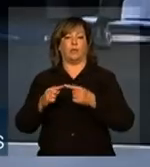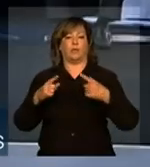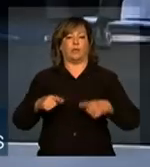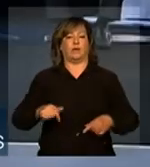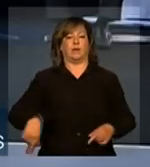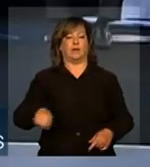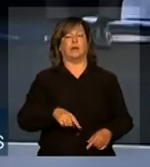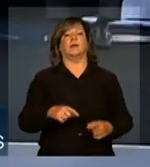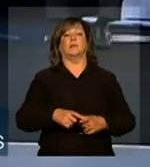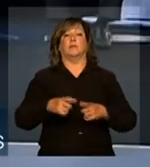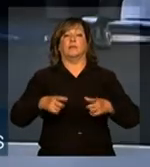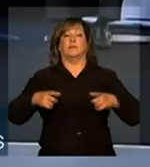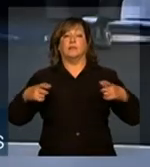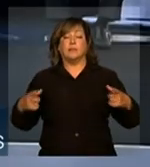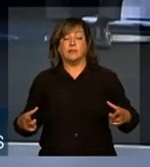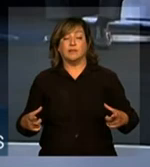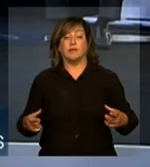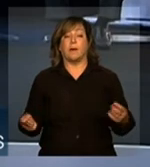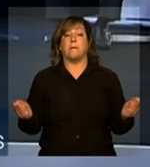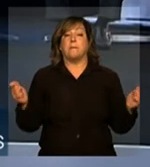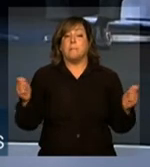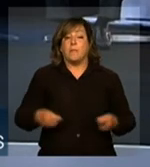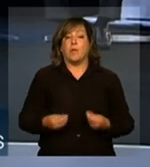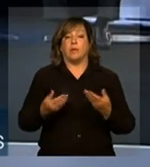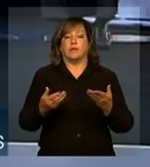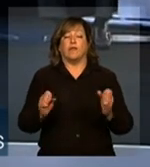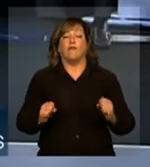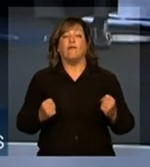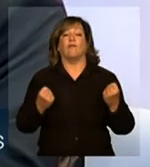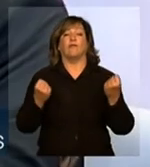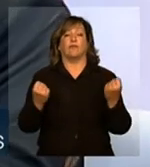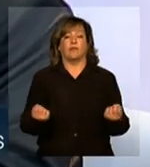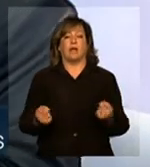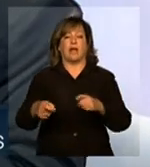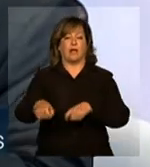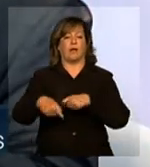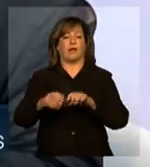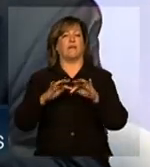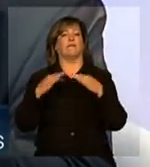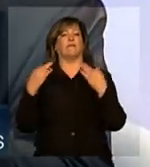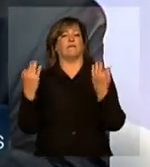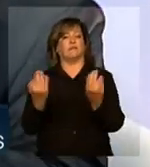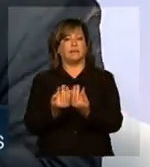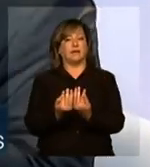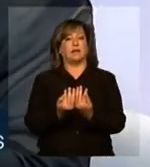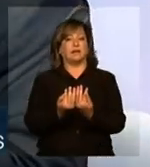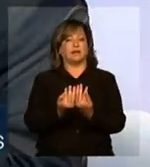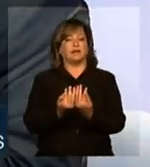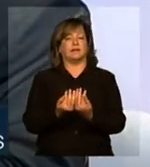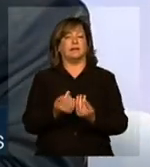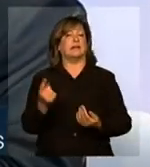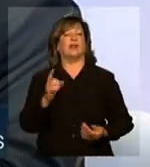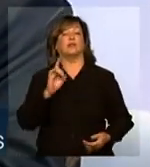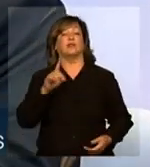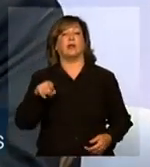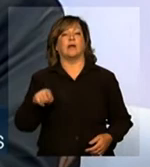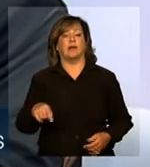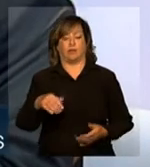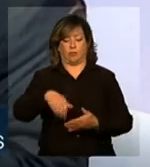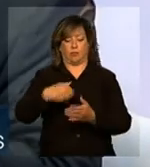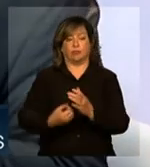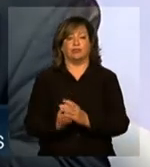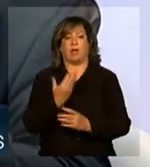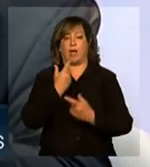e ampliando e possibilitando o fortalecimento da agricultura familiar, não só na produção de